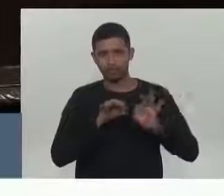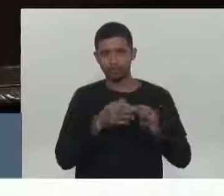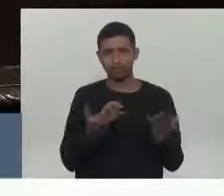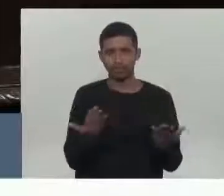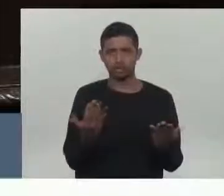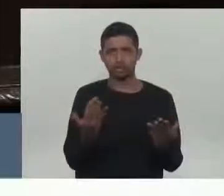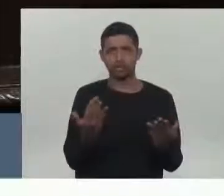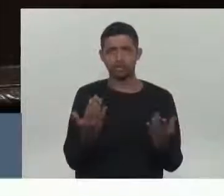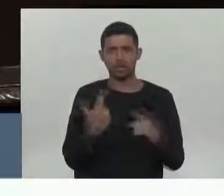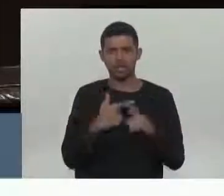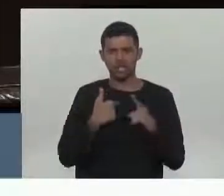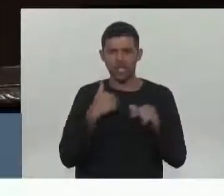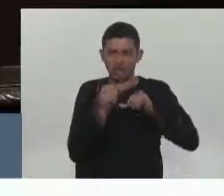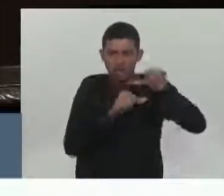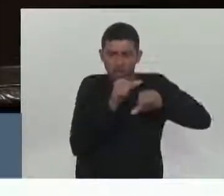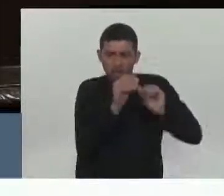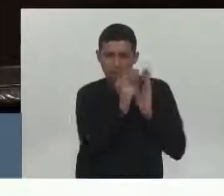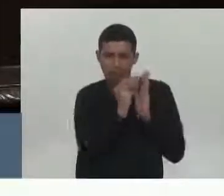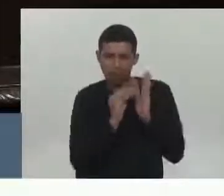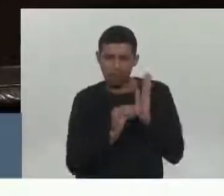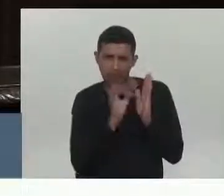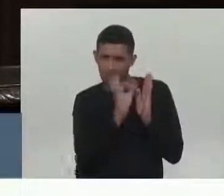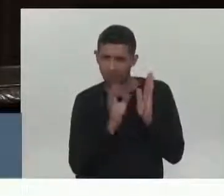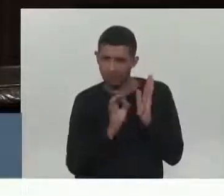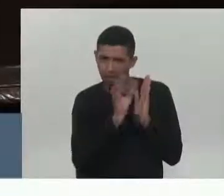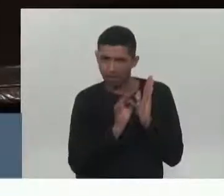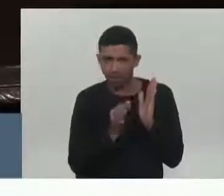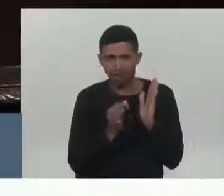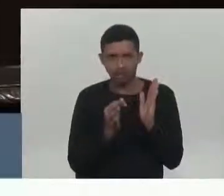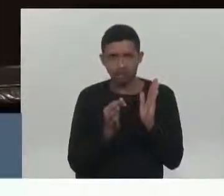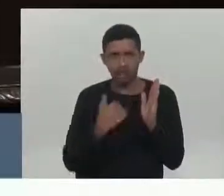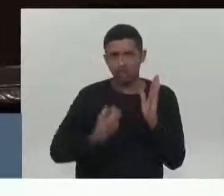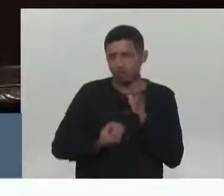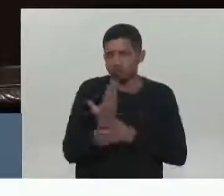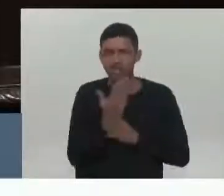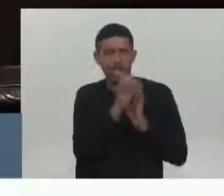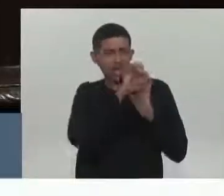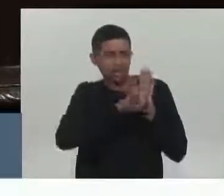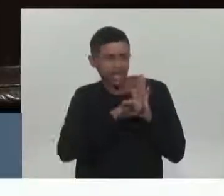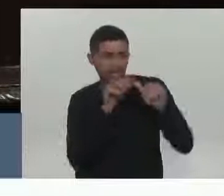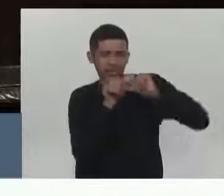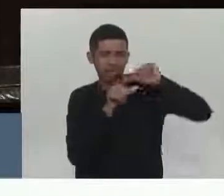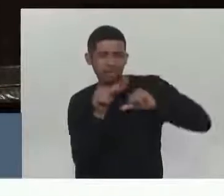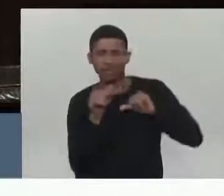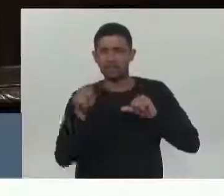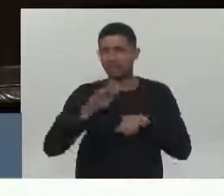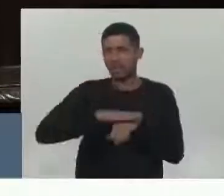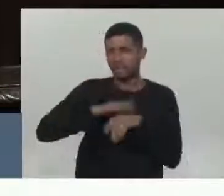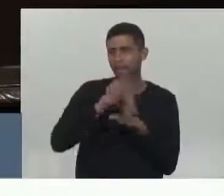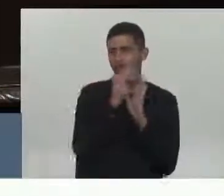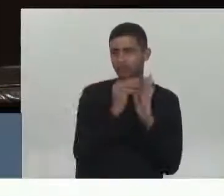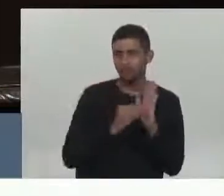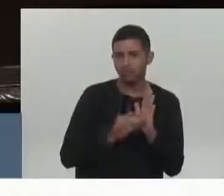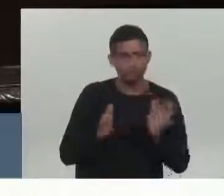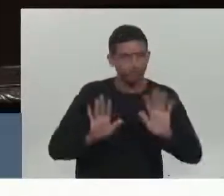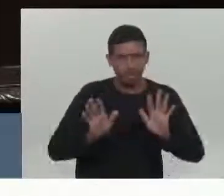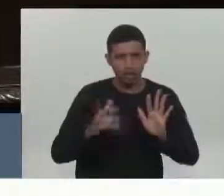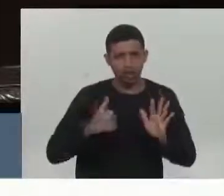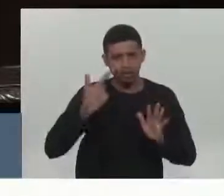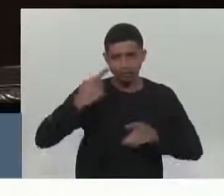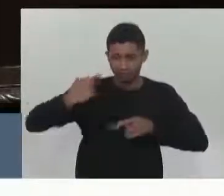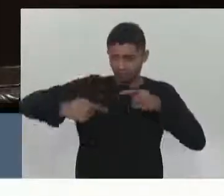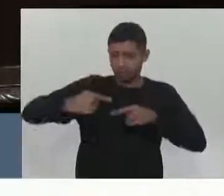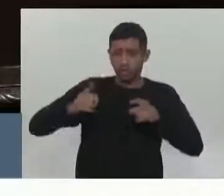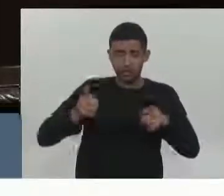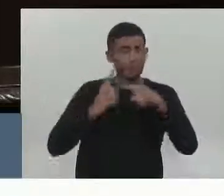Porque eu não mudei o mérito do projeto. Eu não fiz nenhuma emenda que modificou o conteúdo que Vossa Excelência indicou. Portanto, em discussão o projeto é